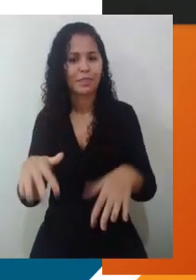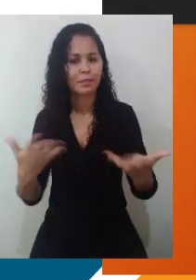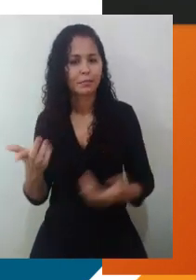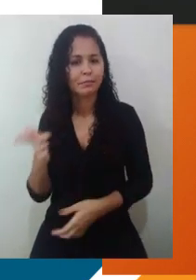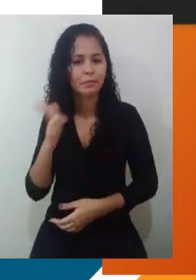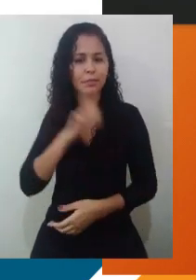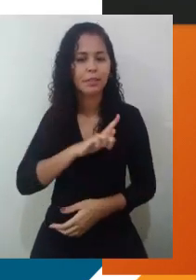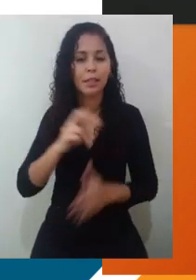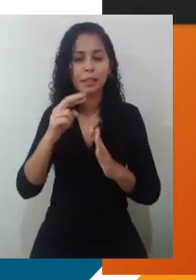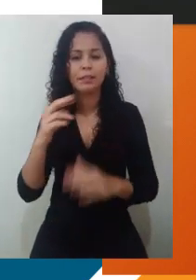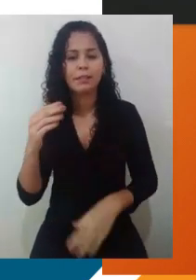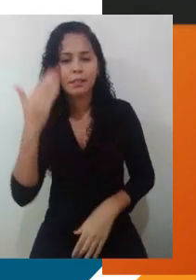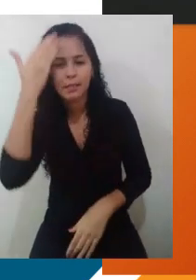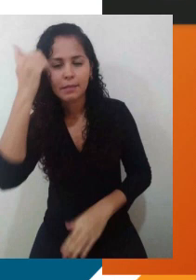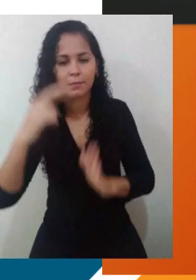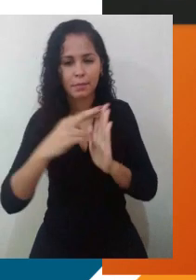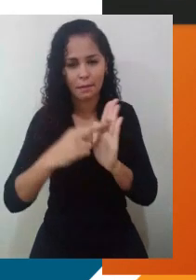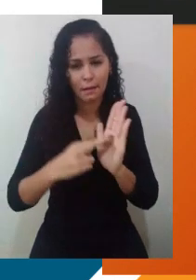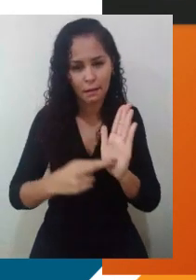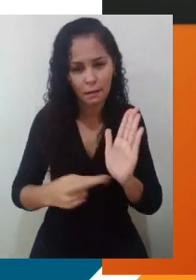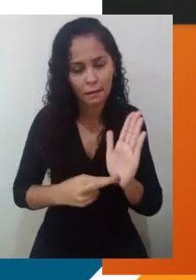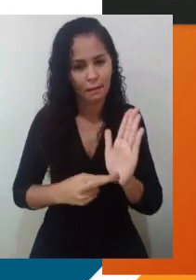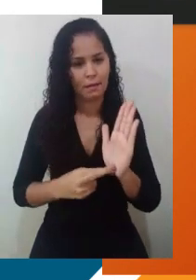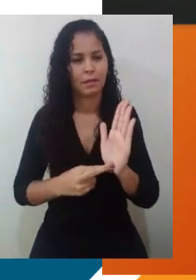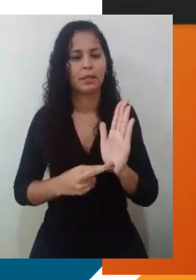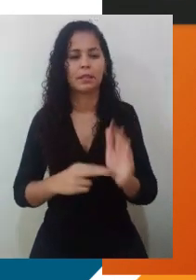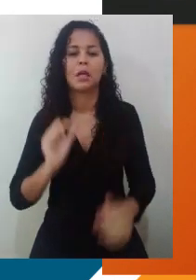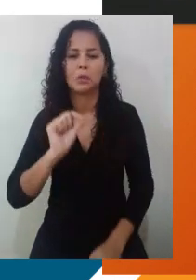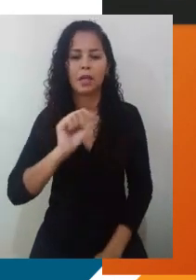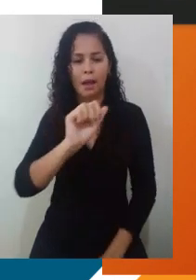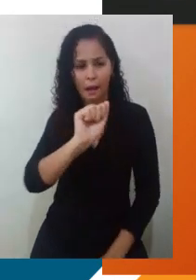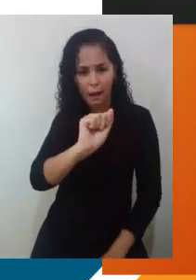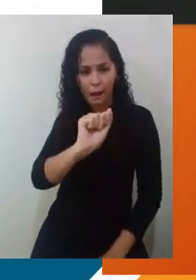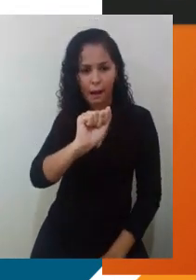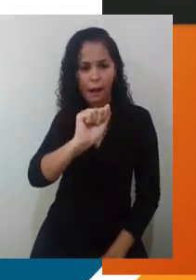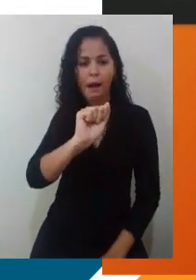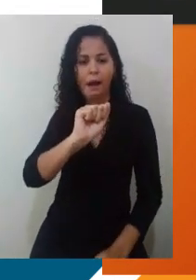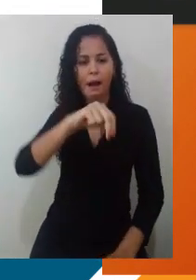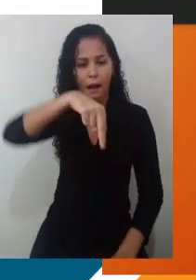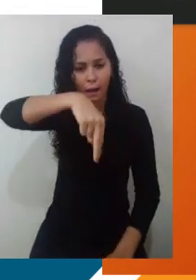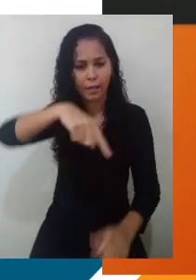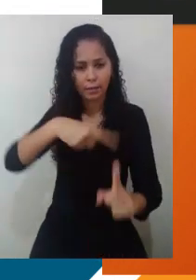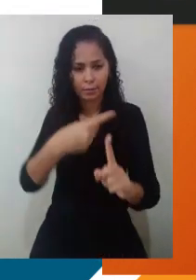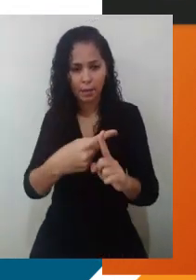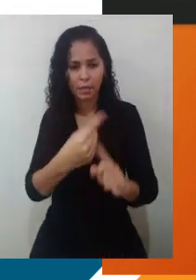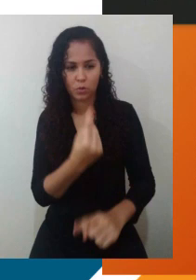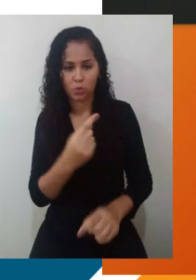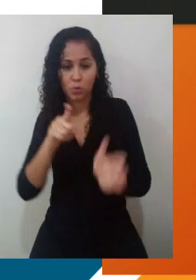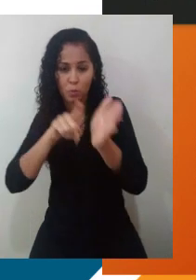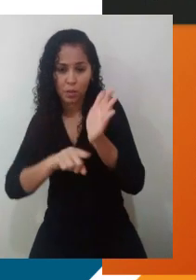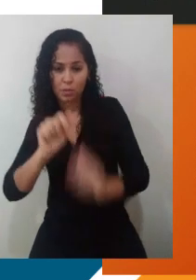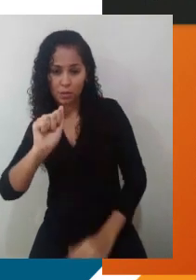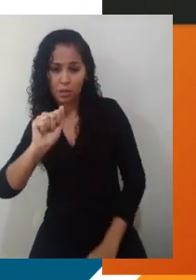regra geral, que é AN mais 1 menos A1, essa diferença que sempre vai aparecer, dividido